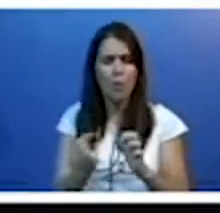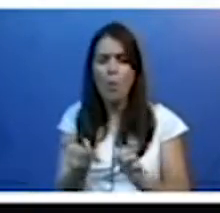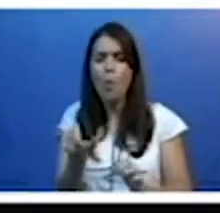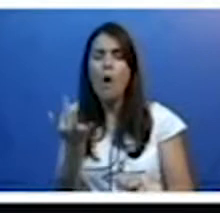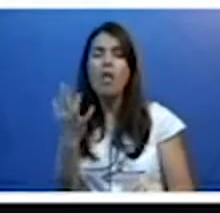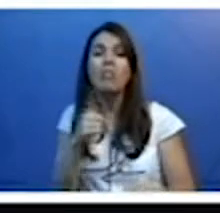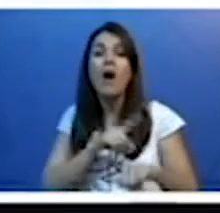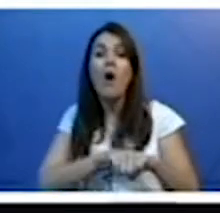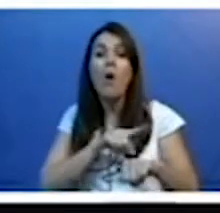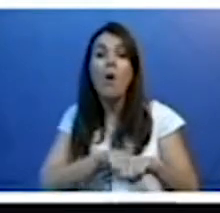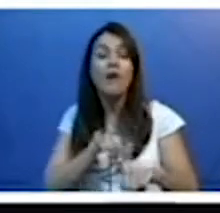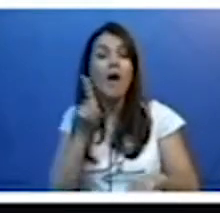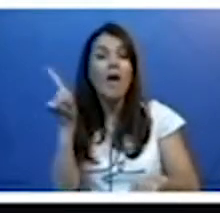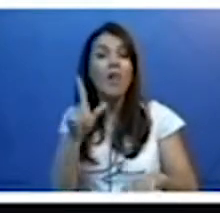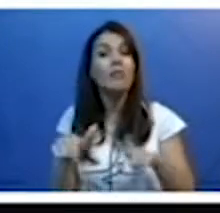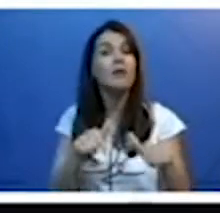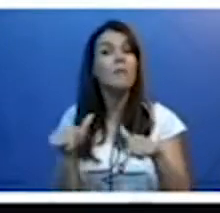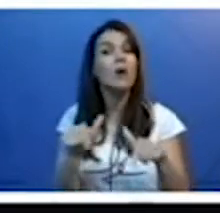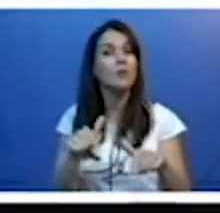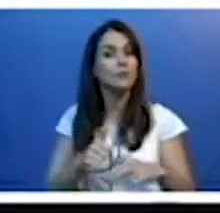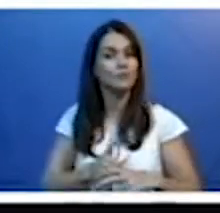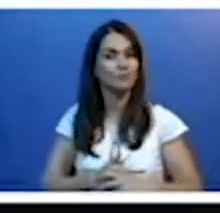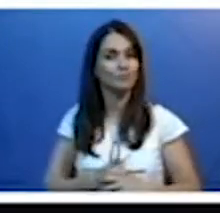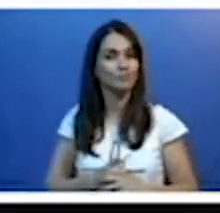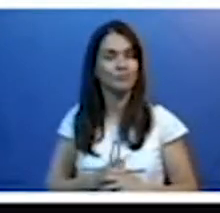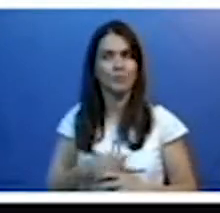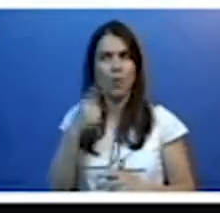Ok, pessoal, vamos migrar para cá.